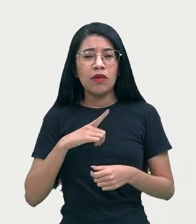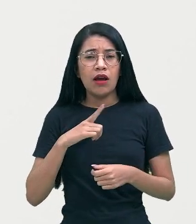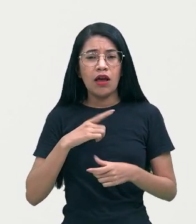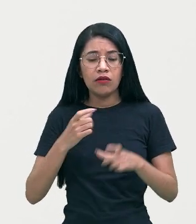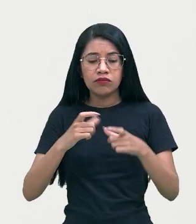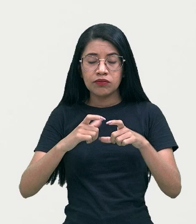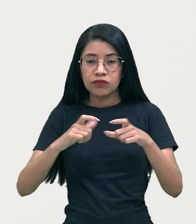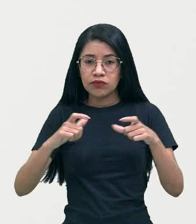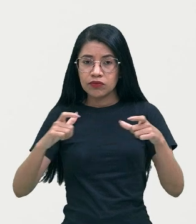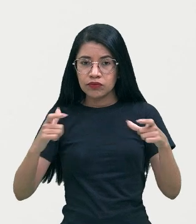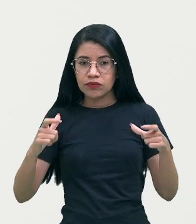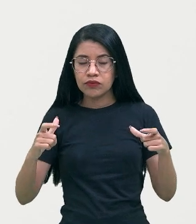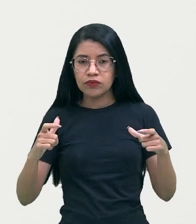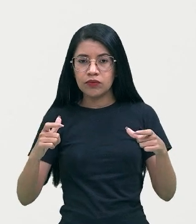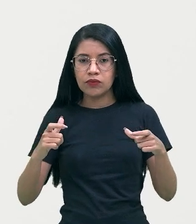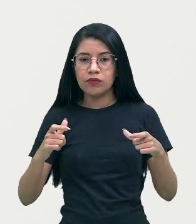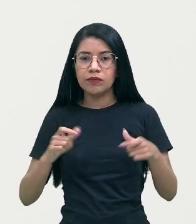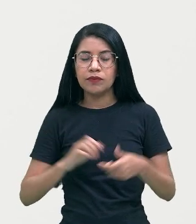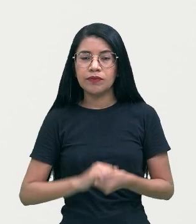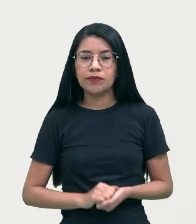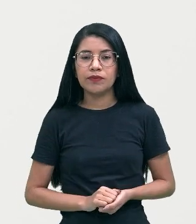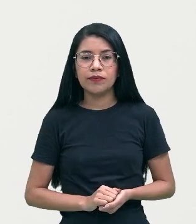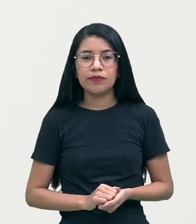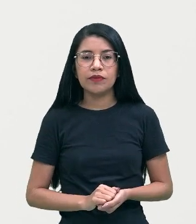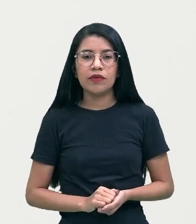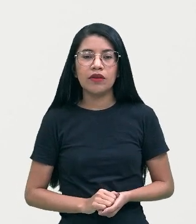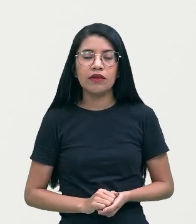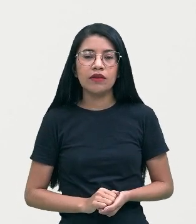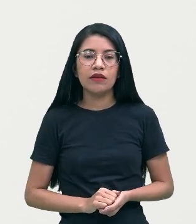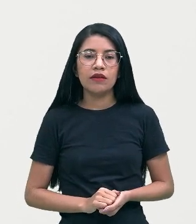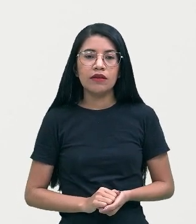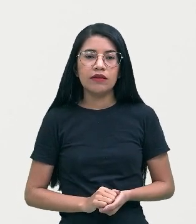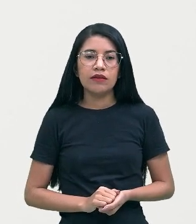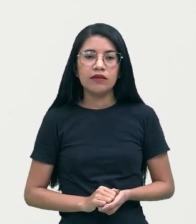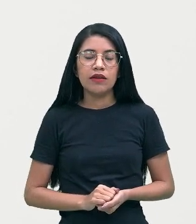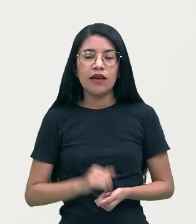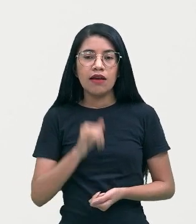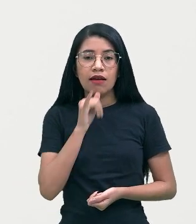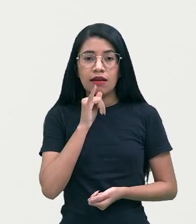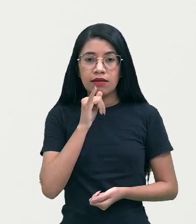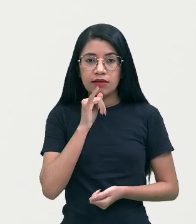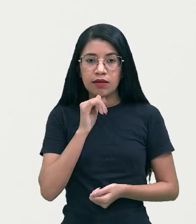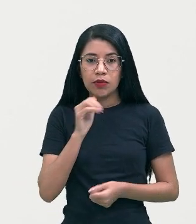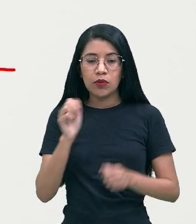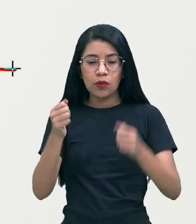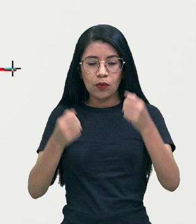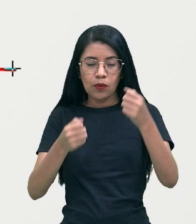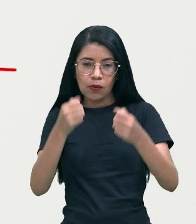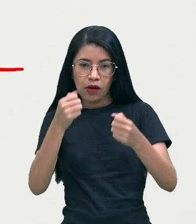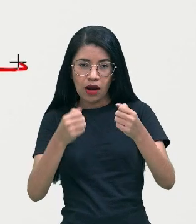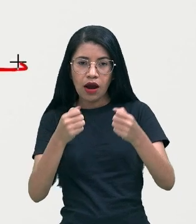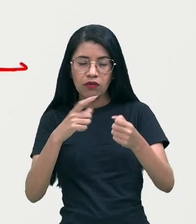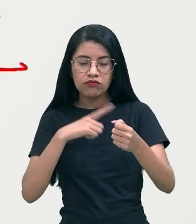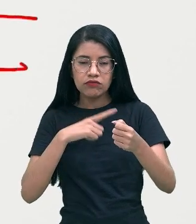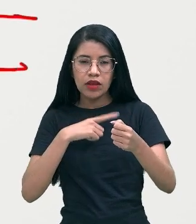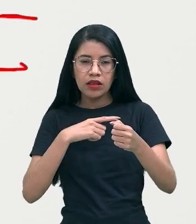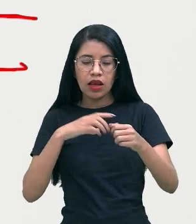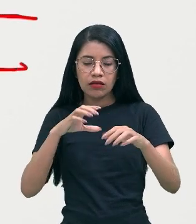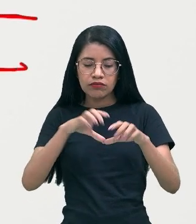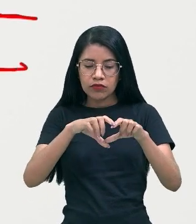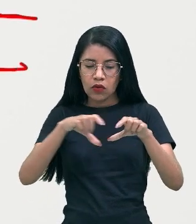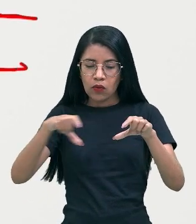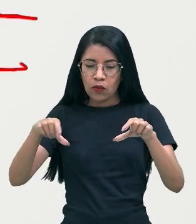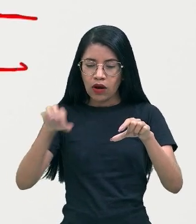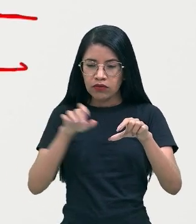monóxido, quando eu tenho uma queima de combustível fóssil, por exemplo, tá aqui o escapamento do carro, né? O carro tem um